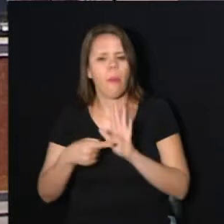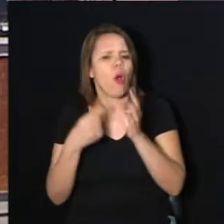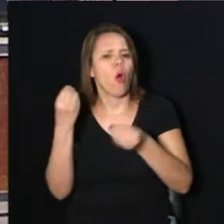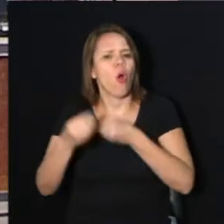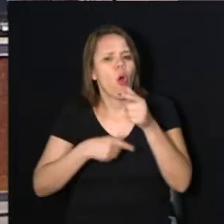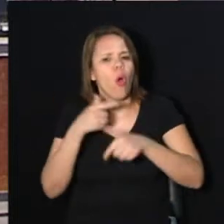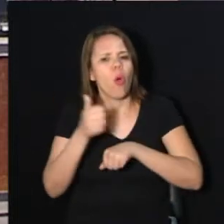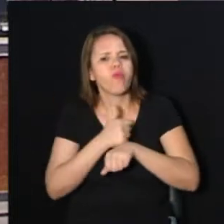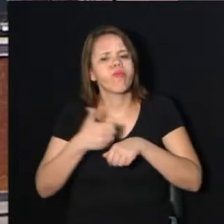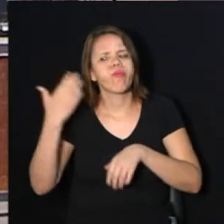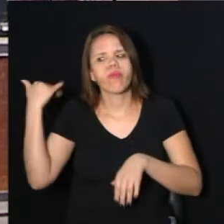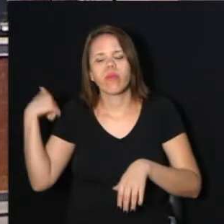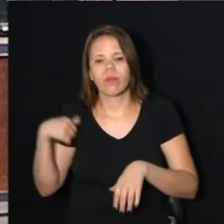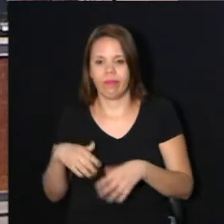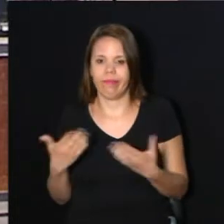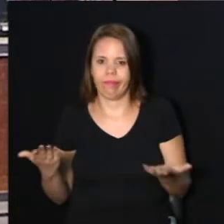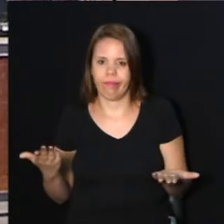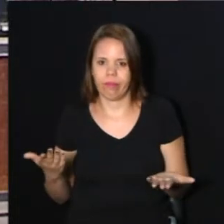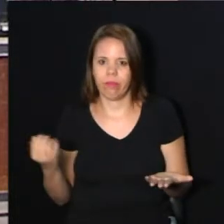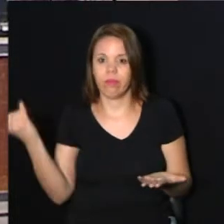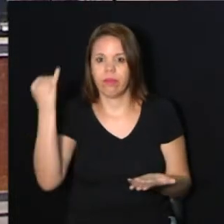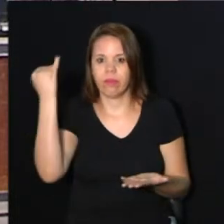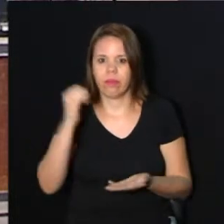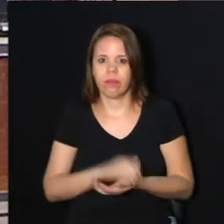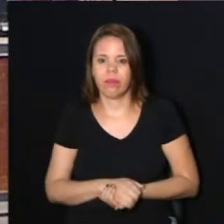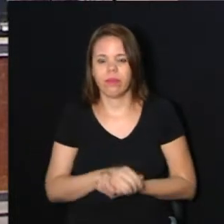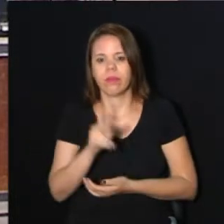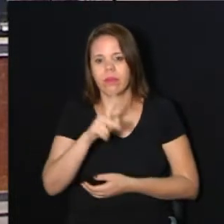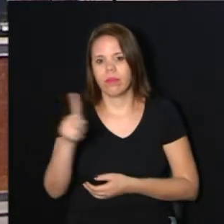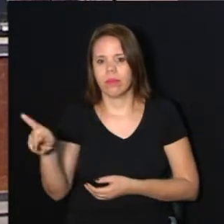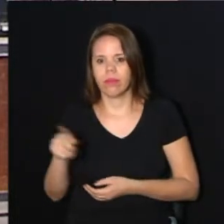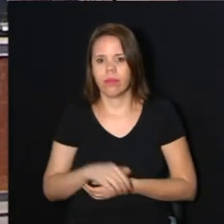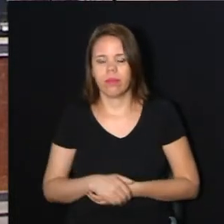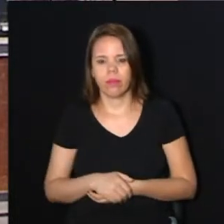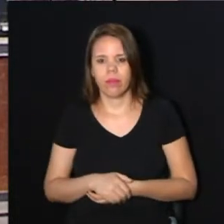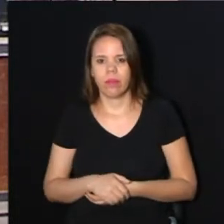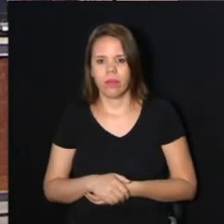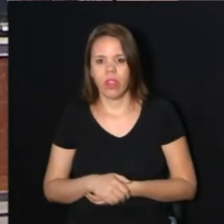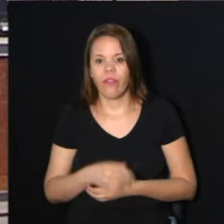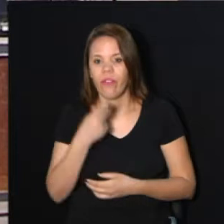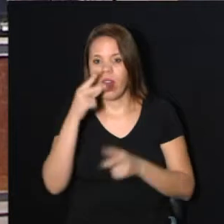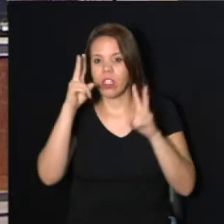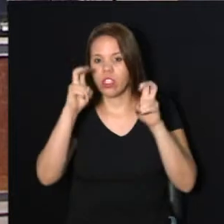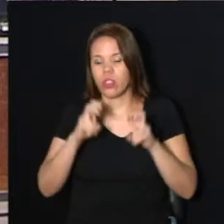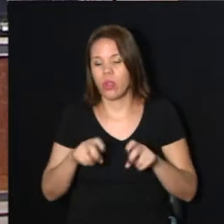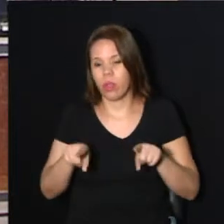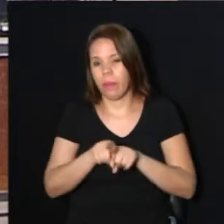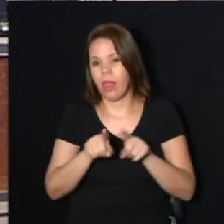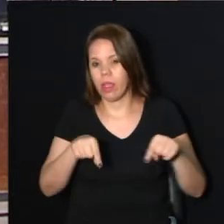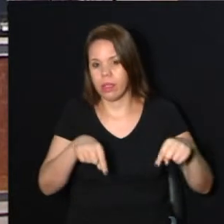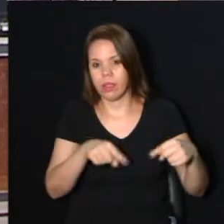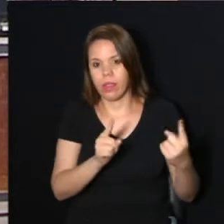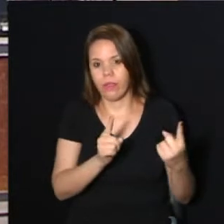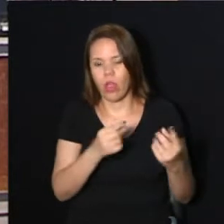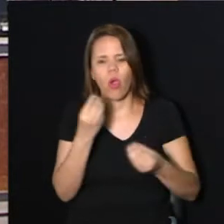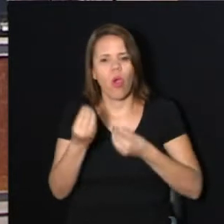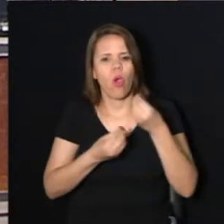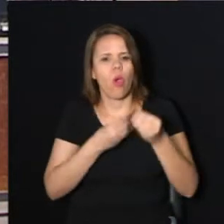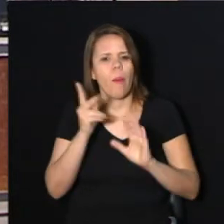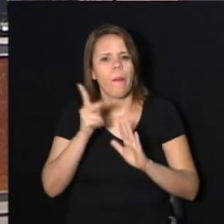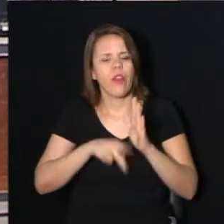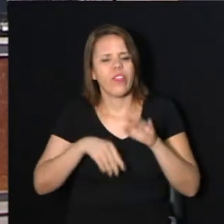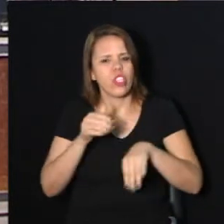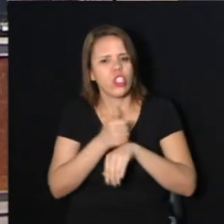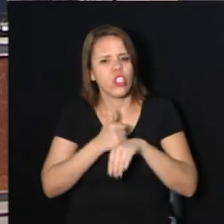uma profissão antiga e muito importante, a do professor. Vamos falar sobre os desafios e como esse